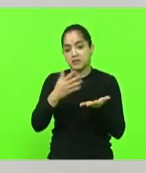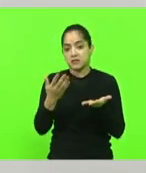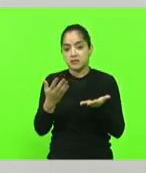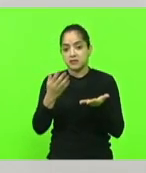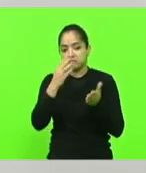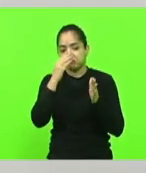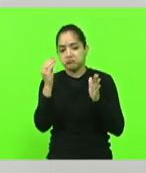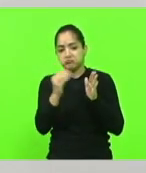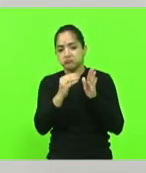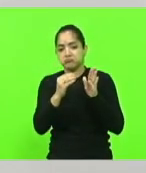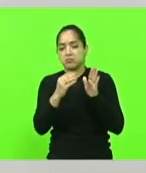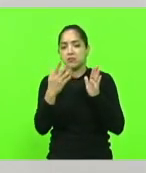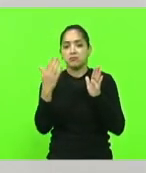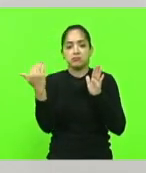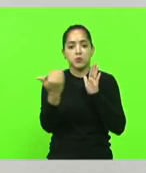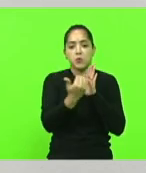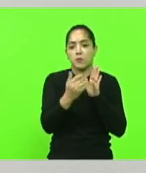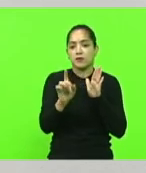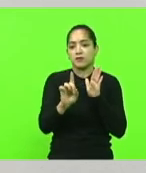essa casa aprovou.